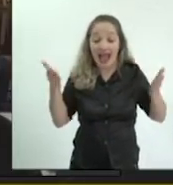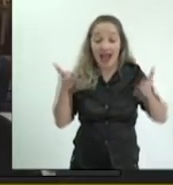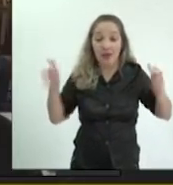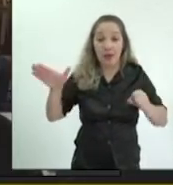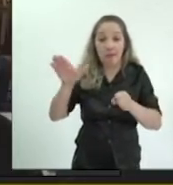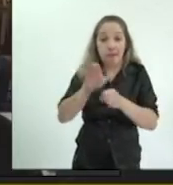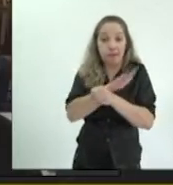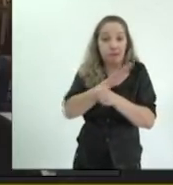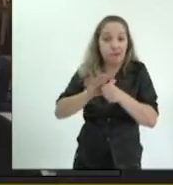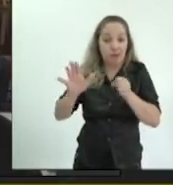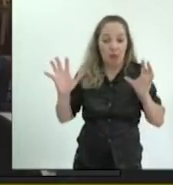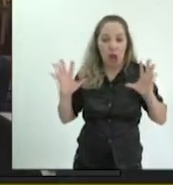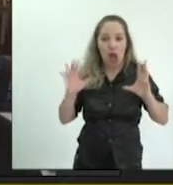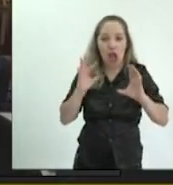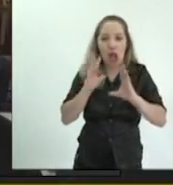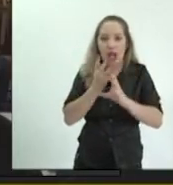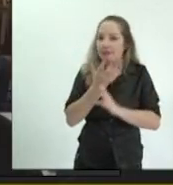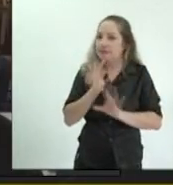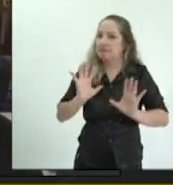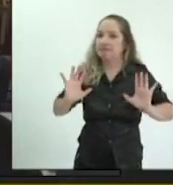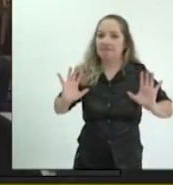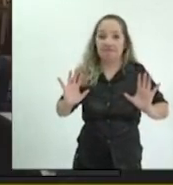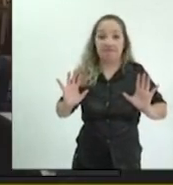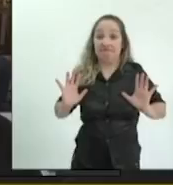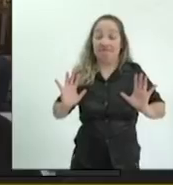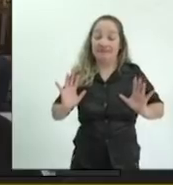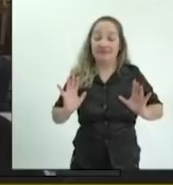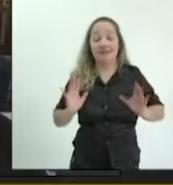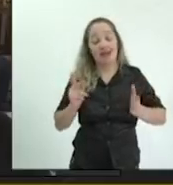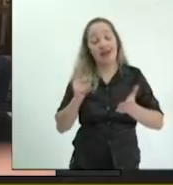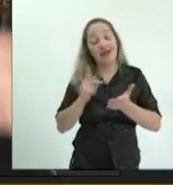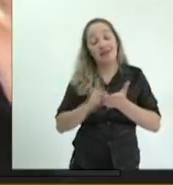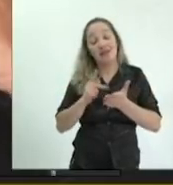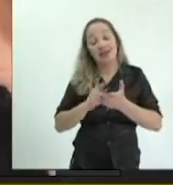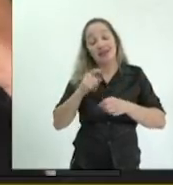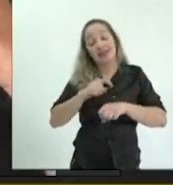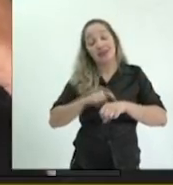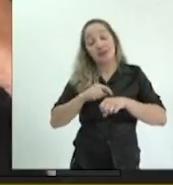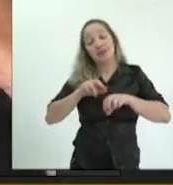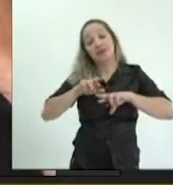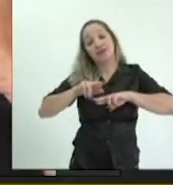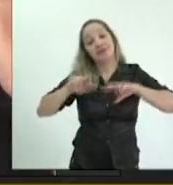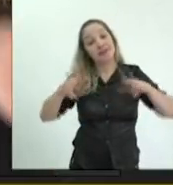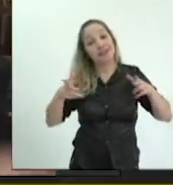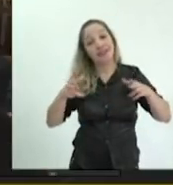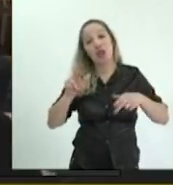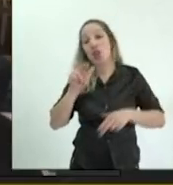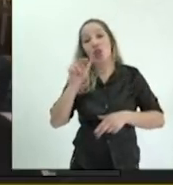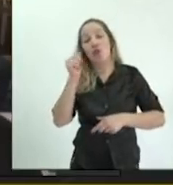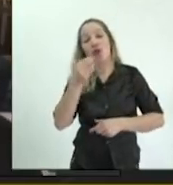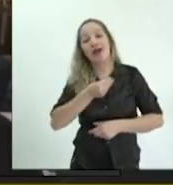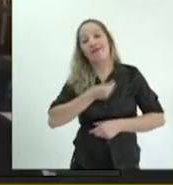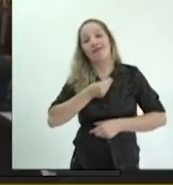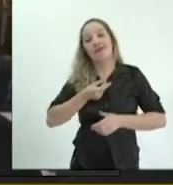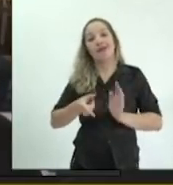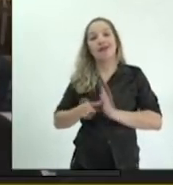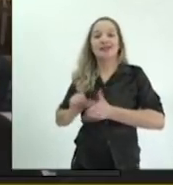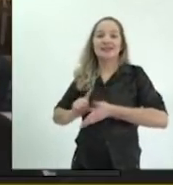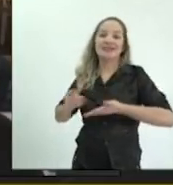momento. É um momento muito atípico que, com certeza, nenhum de nós viveu antes, né?